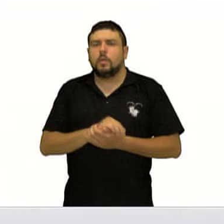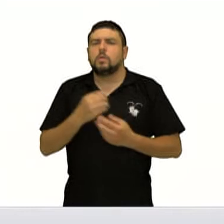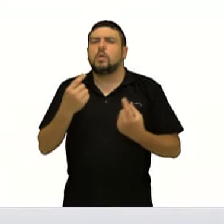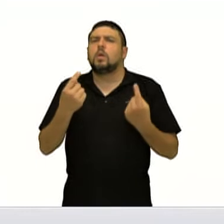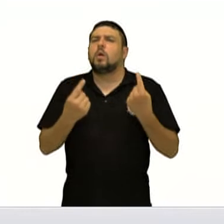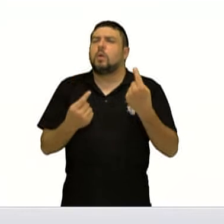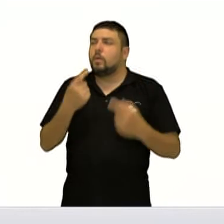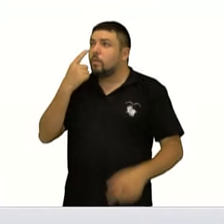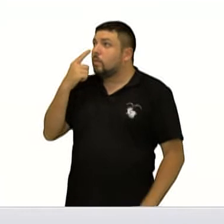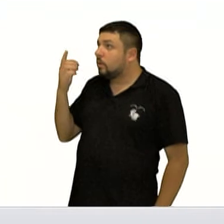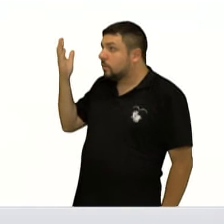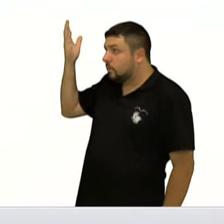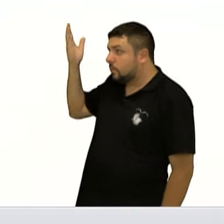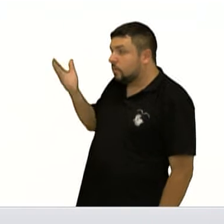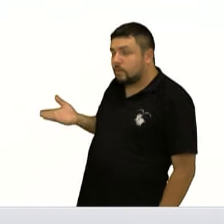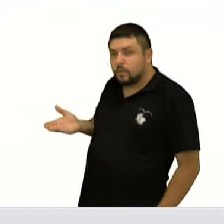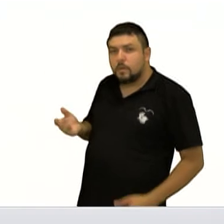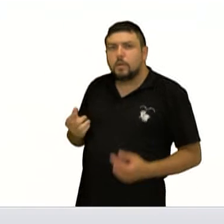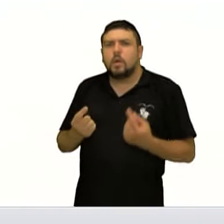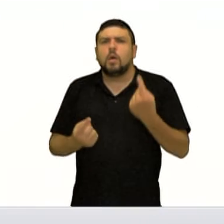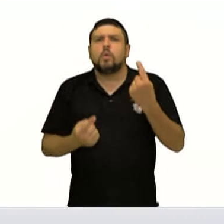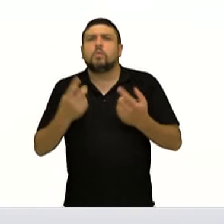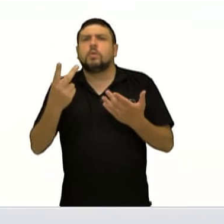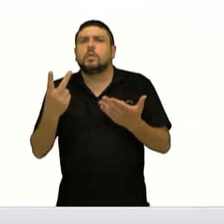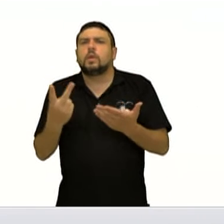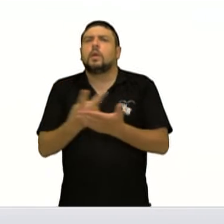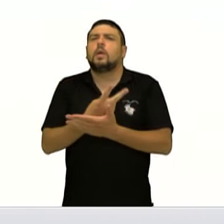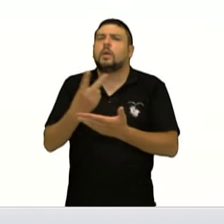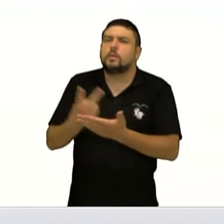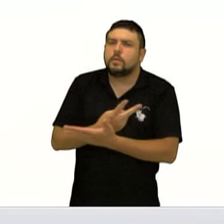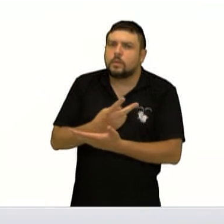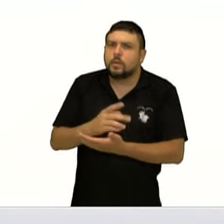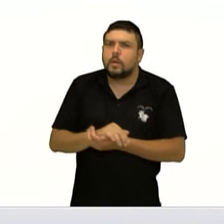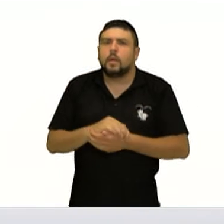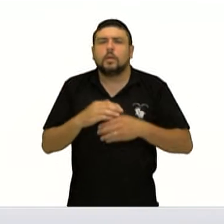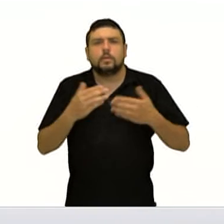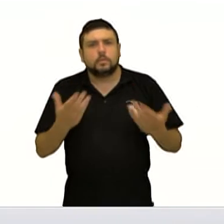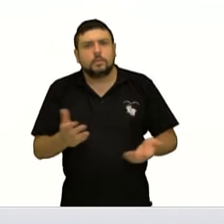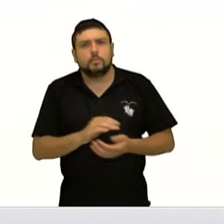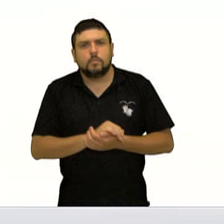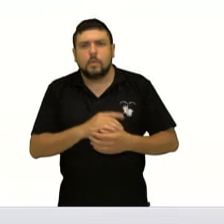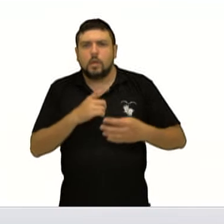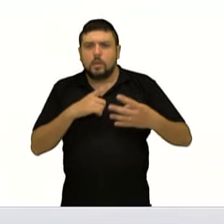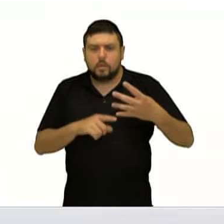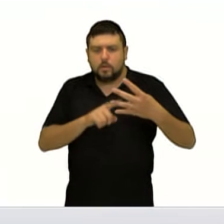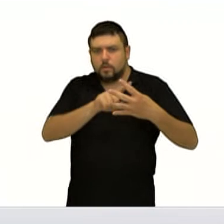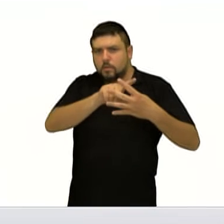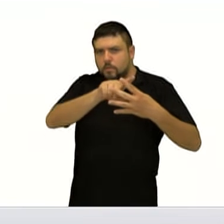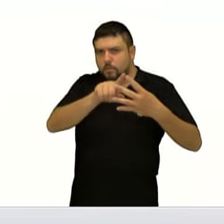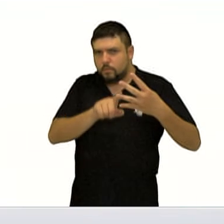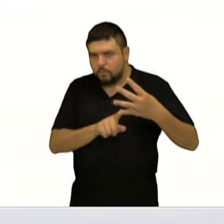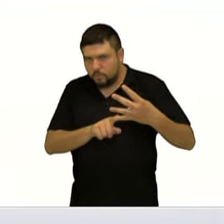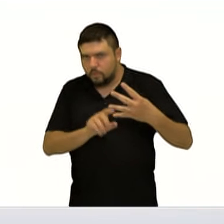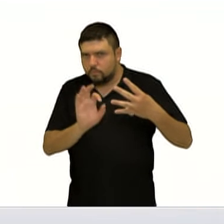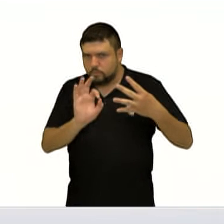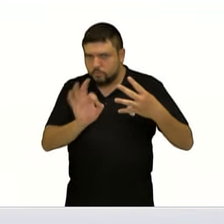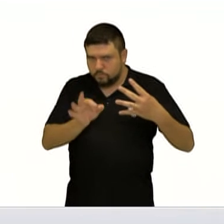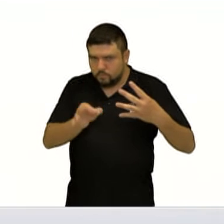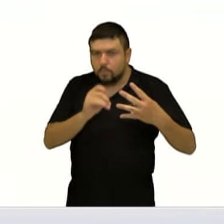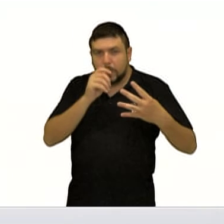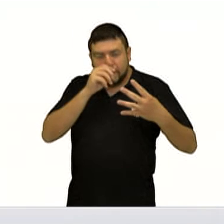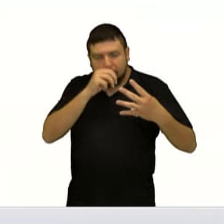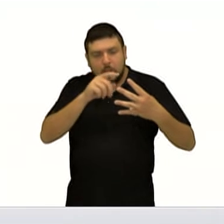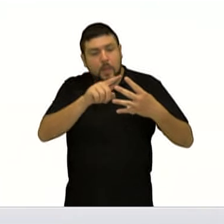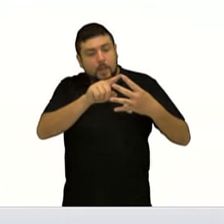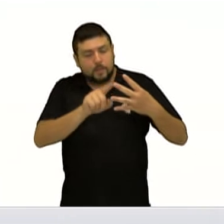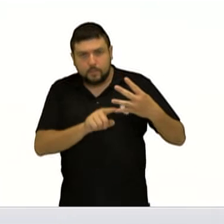afirmar. Você vai ler as opções aí e das 4 opções, nós temos 4 opções, certo? Dessas